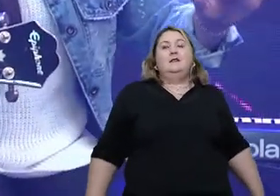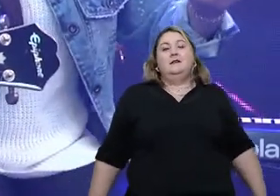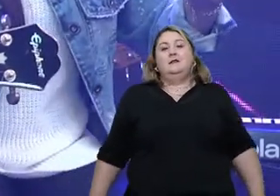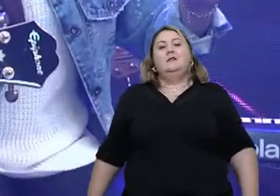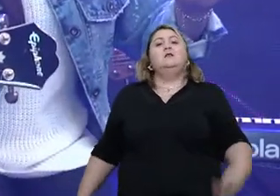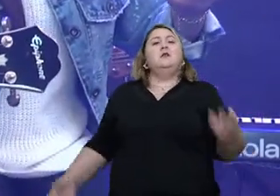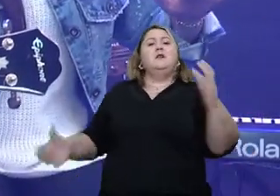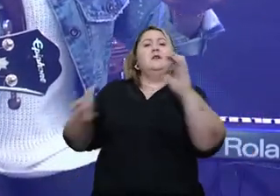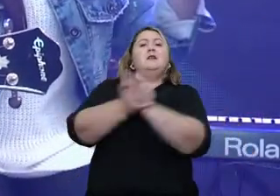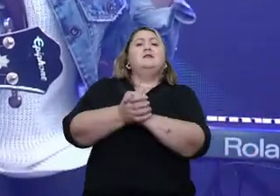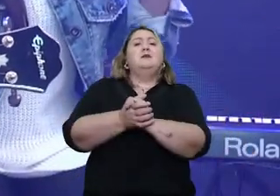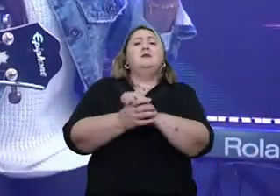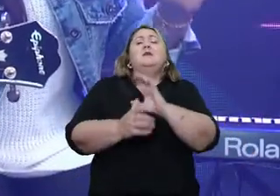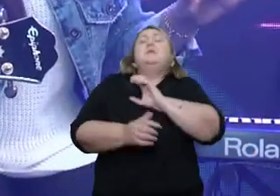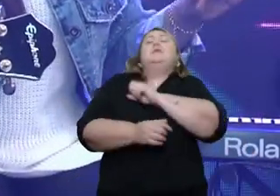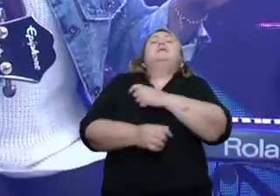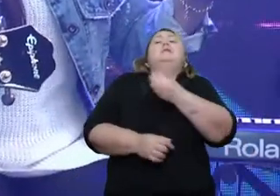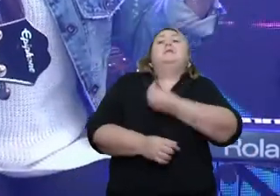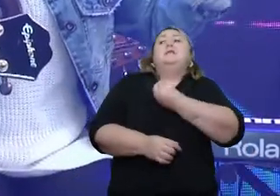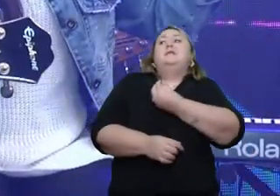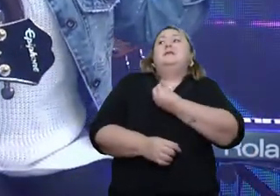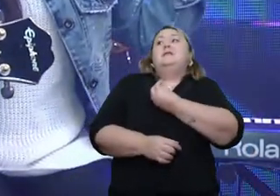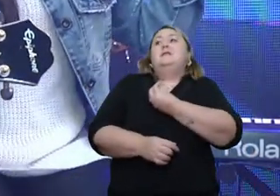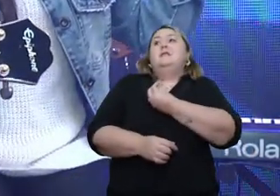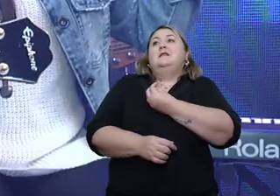Estou casando, mas o grande amor.